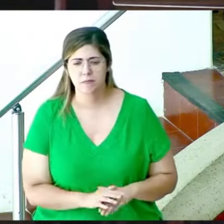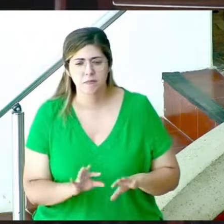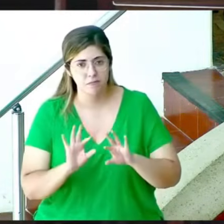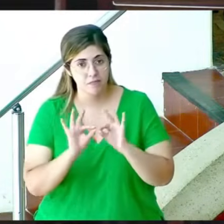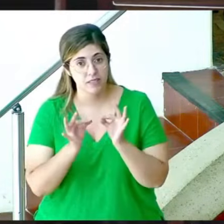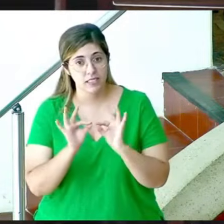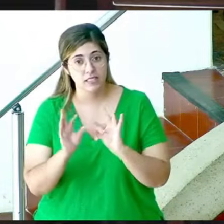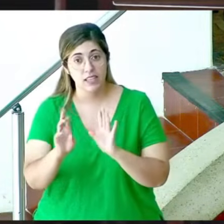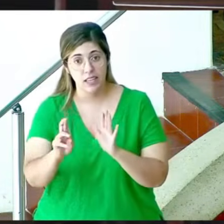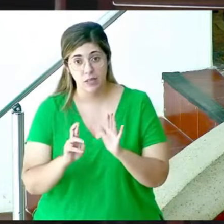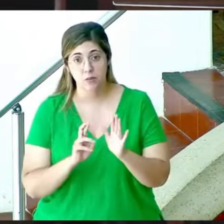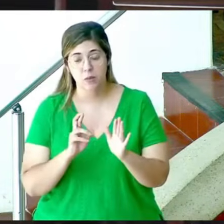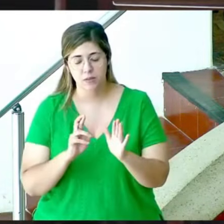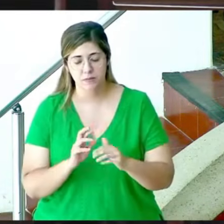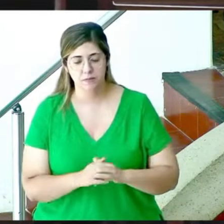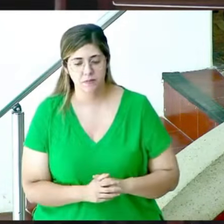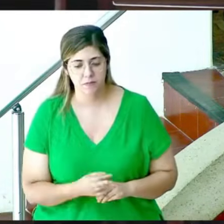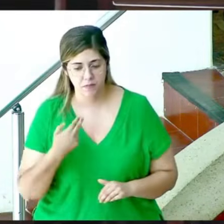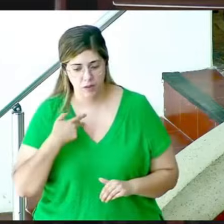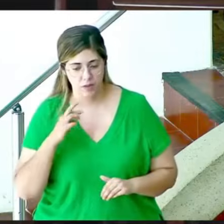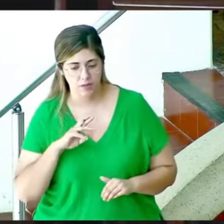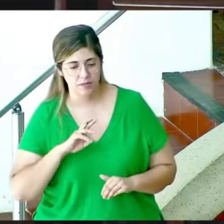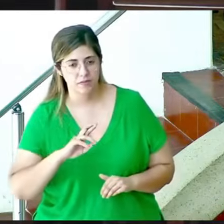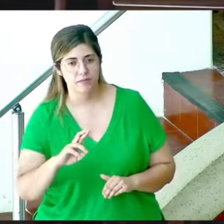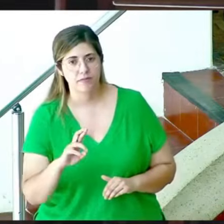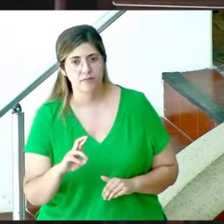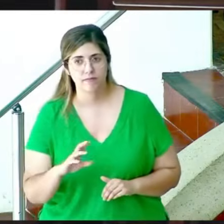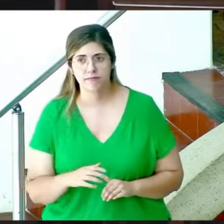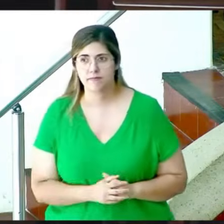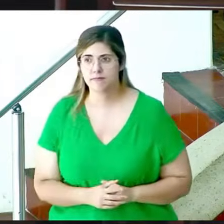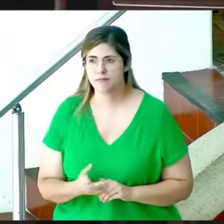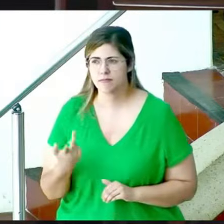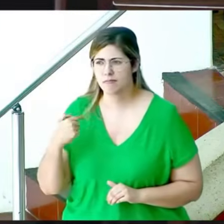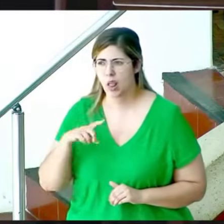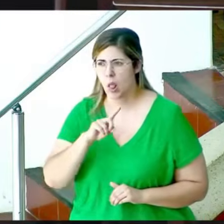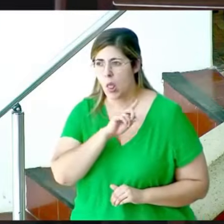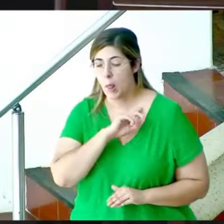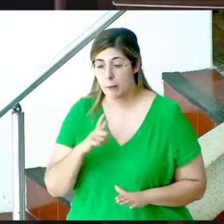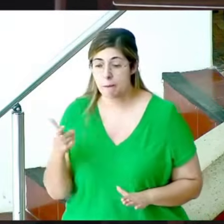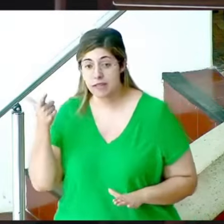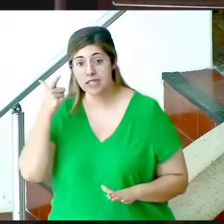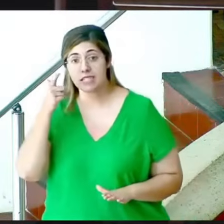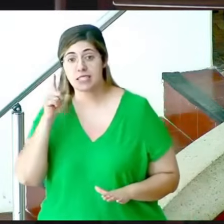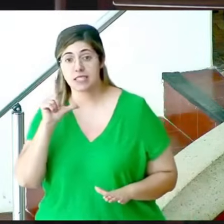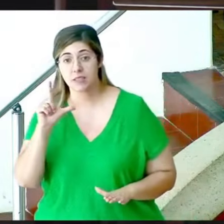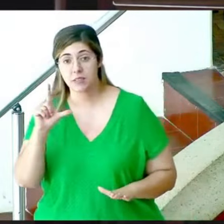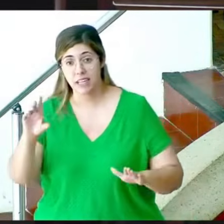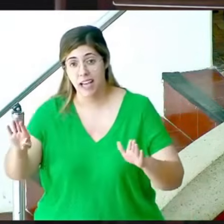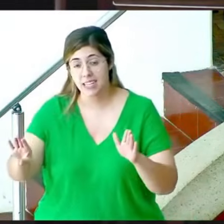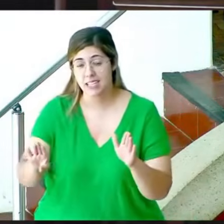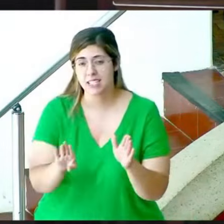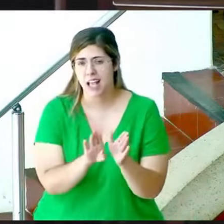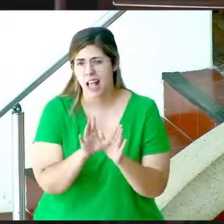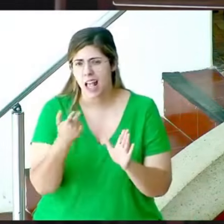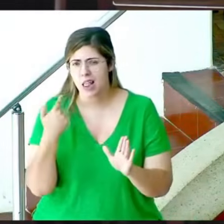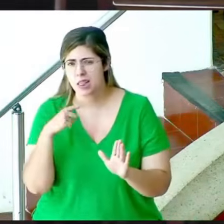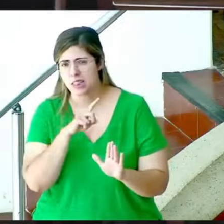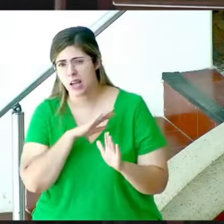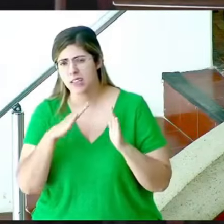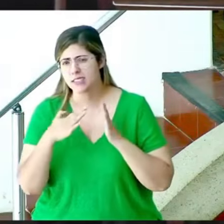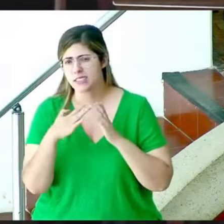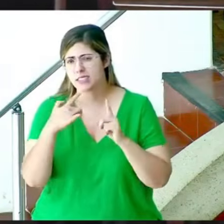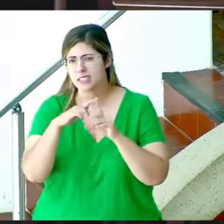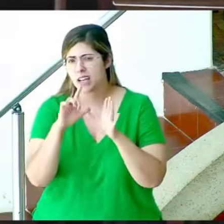ajude a responder. Onde nós conseguiremos chegar como Igreja Presbiteriana da Lapa? Falando entre nós aqui. Onde nós conseguiremos